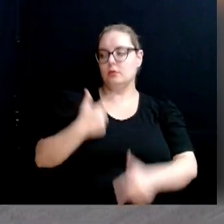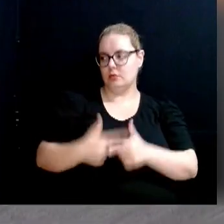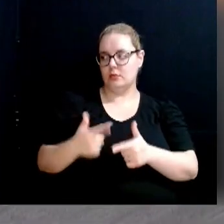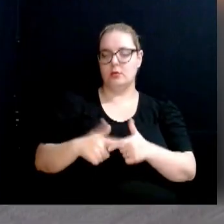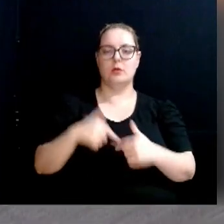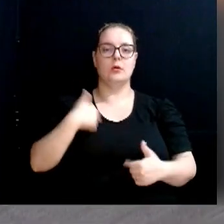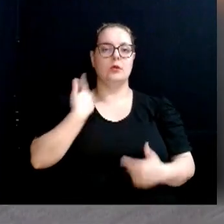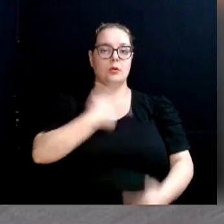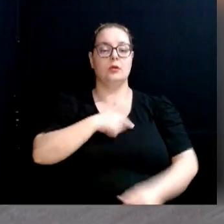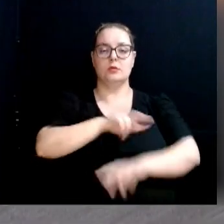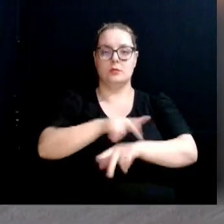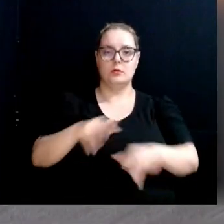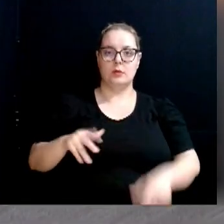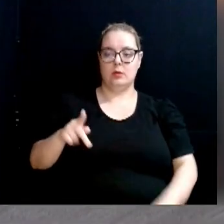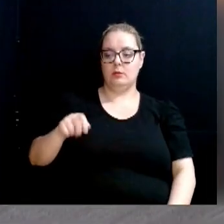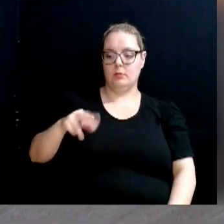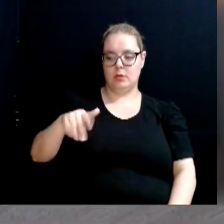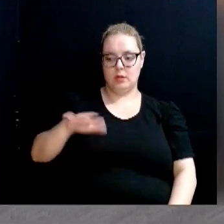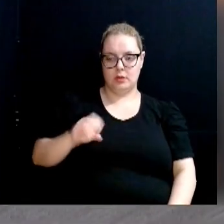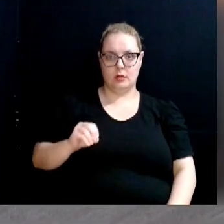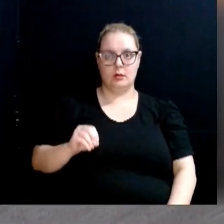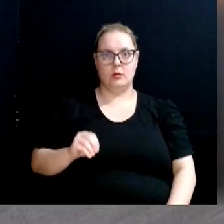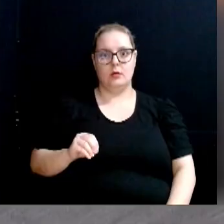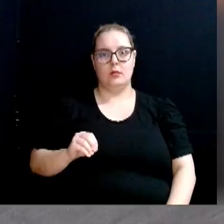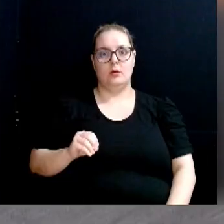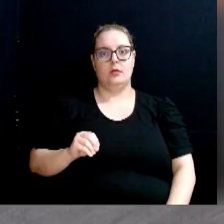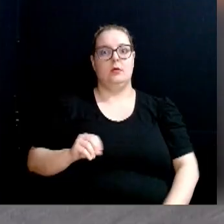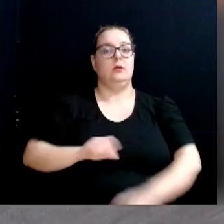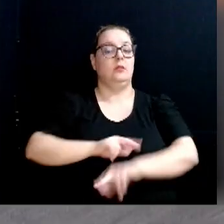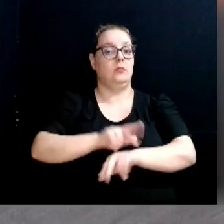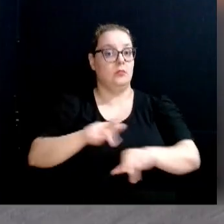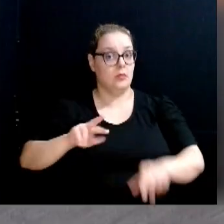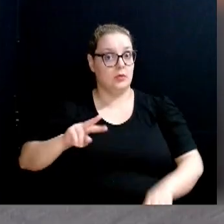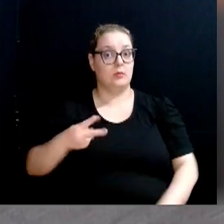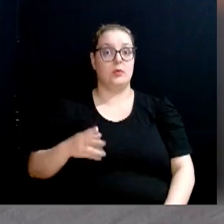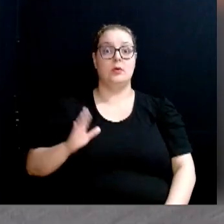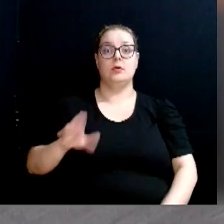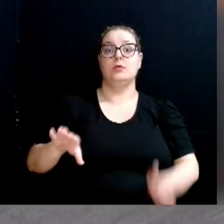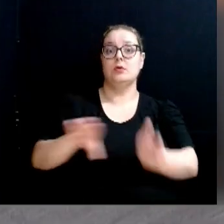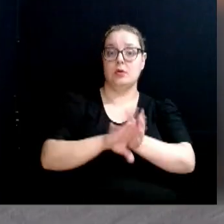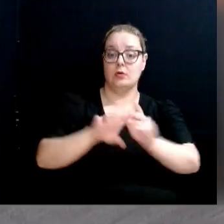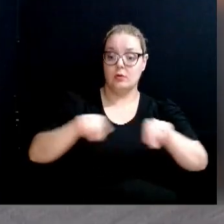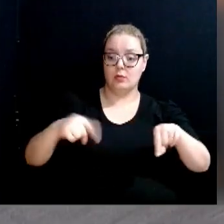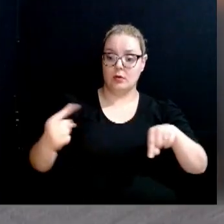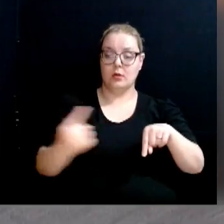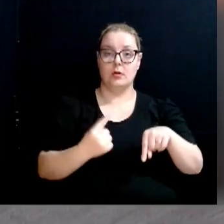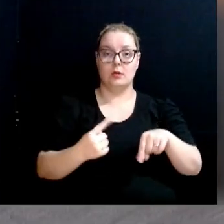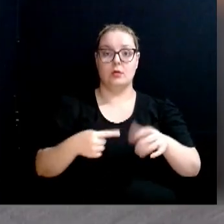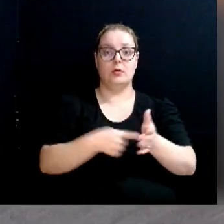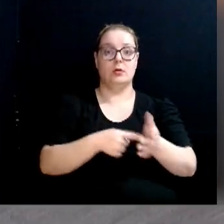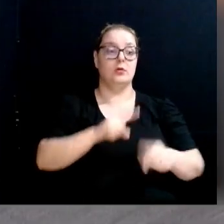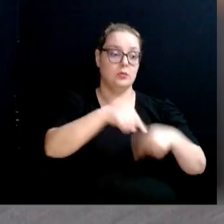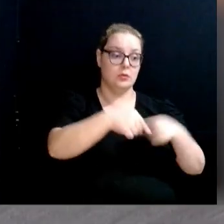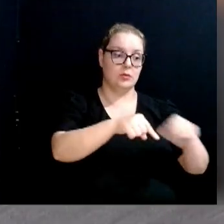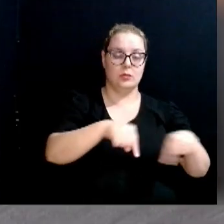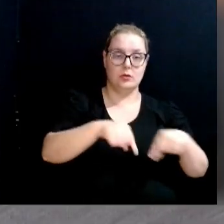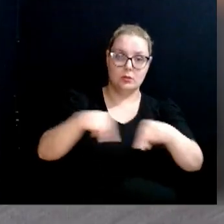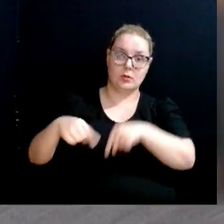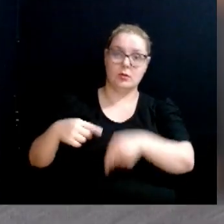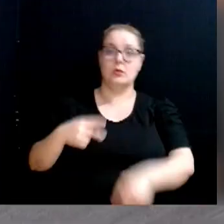parcões na cidade, onde diversas vezes já chegaram no nosso gabinete e em outros gabinetes de vereadores, através